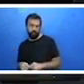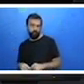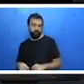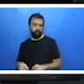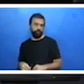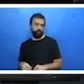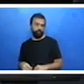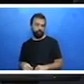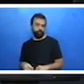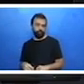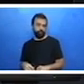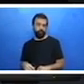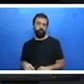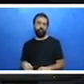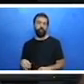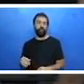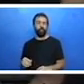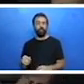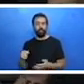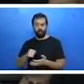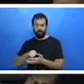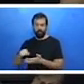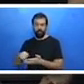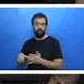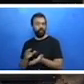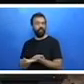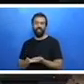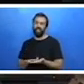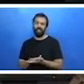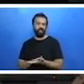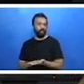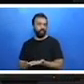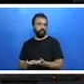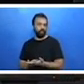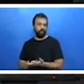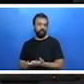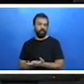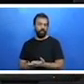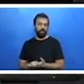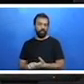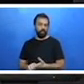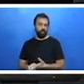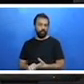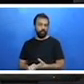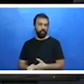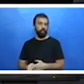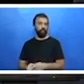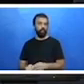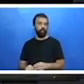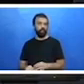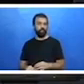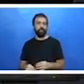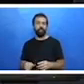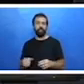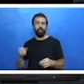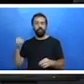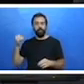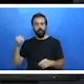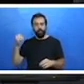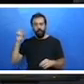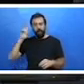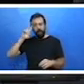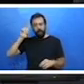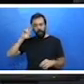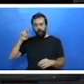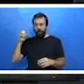mas nada ficava escrito para poder memorizar. Então, ela começa a contar a história do cordel,